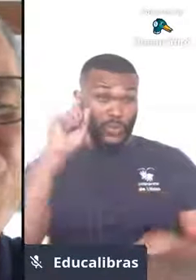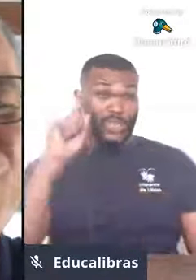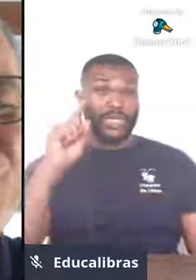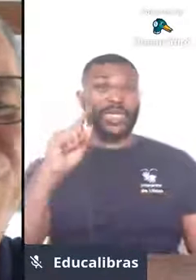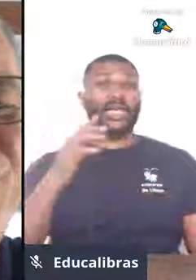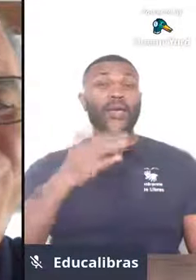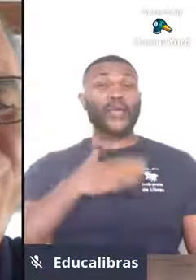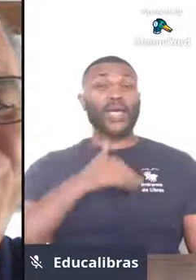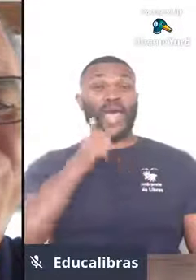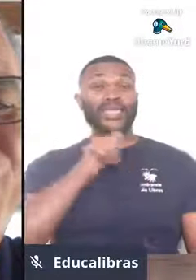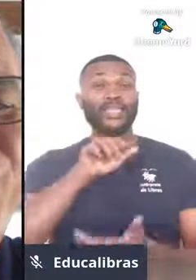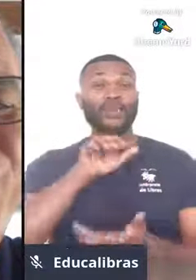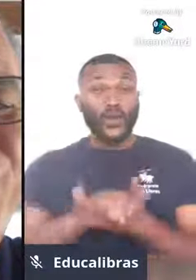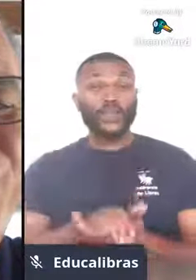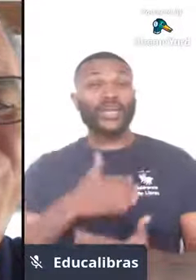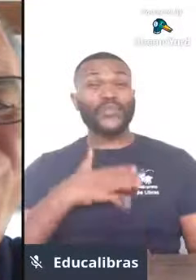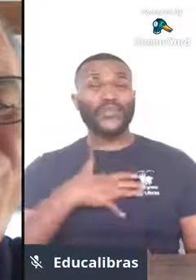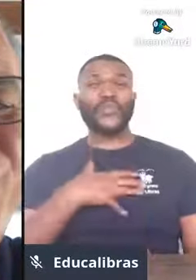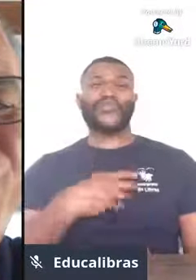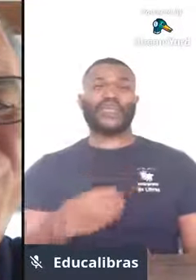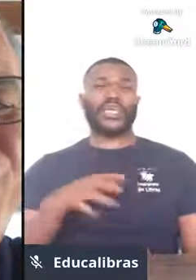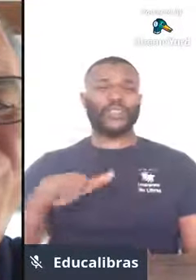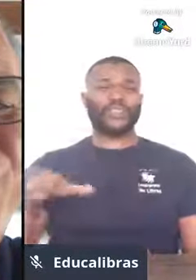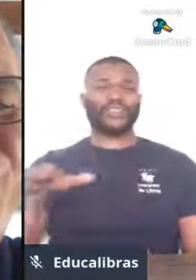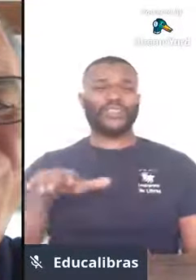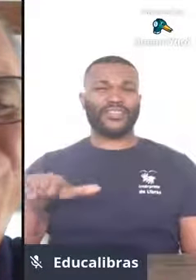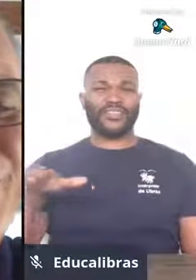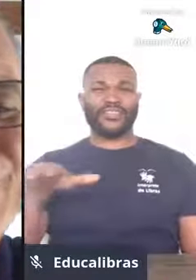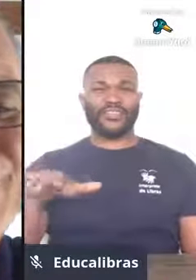e dos meus filhos,